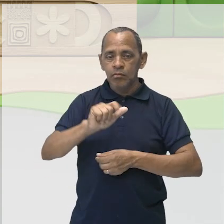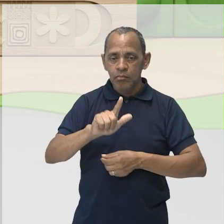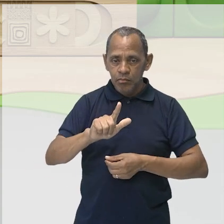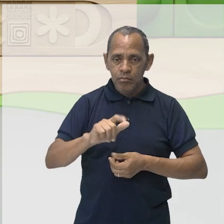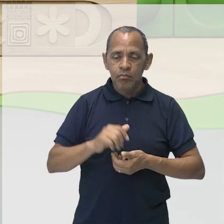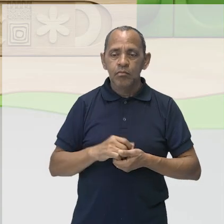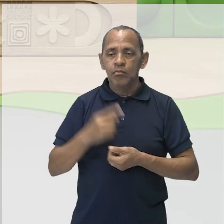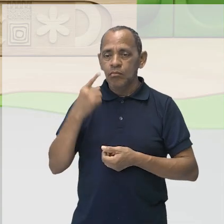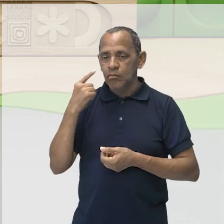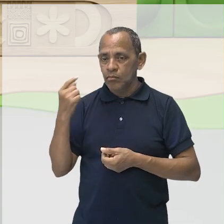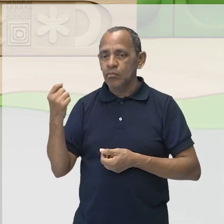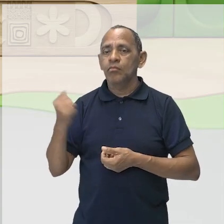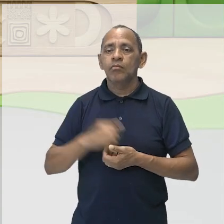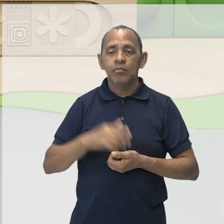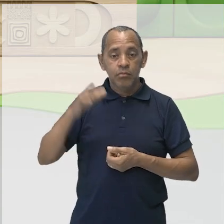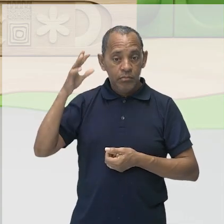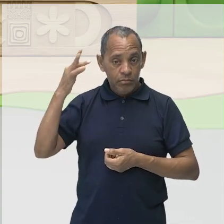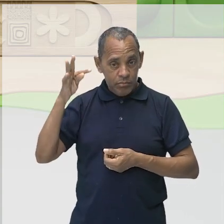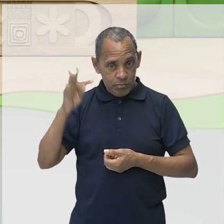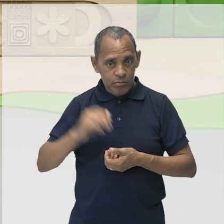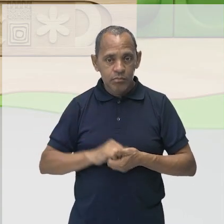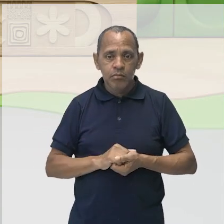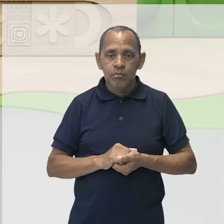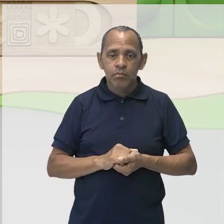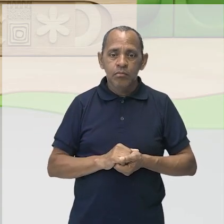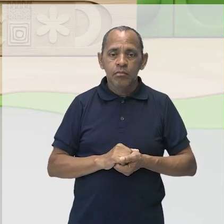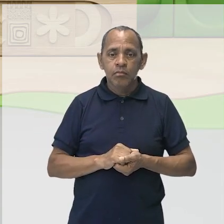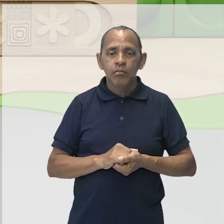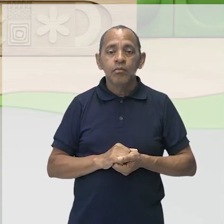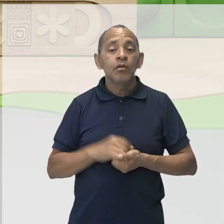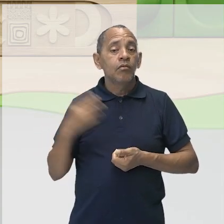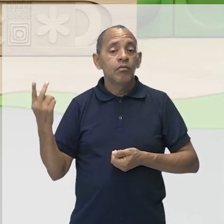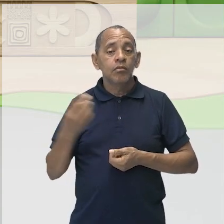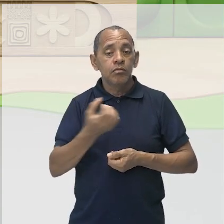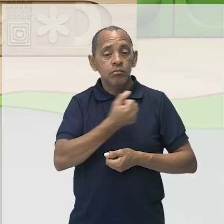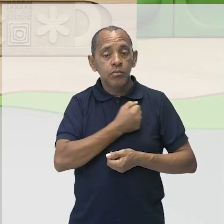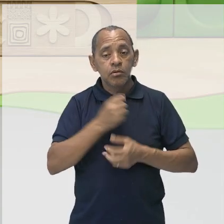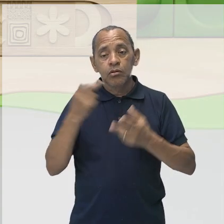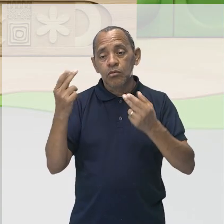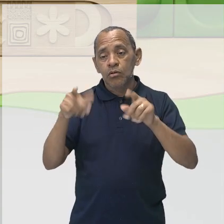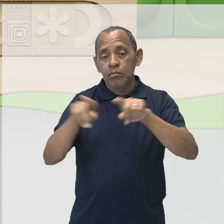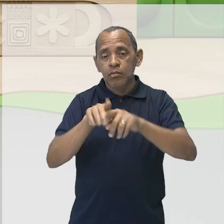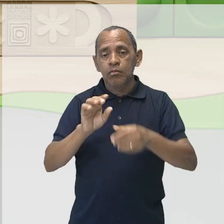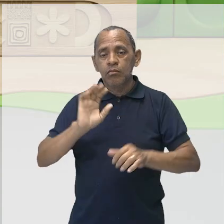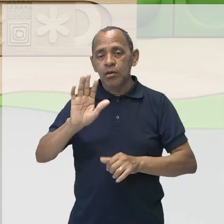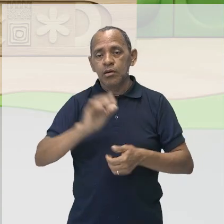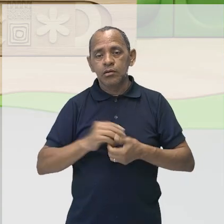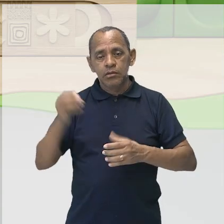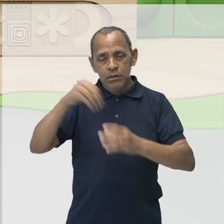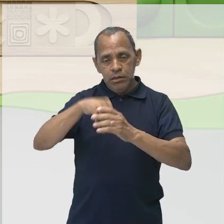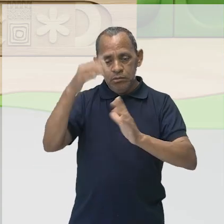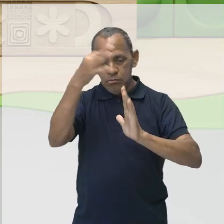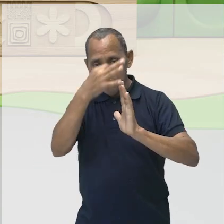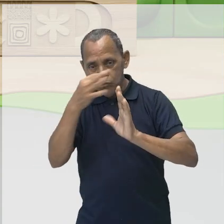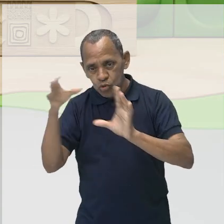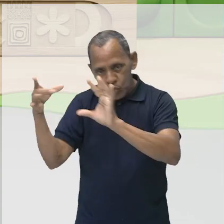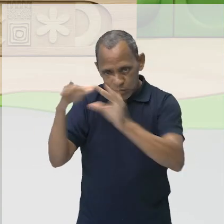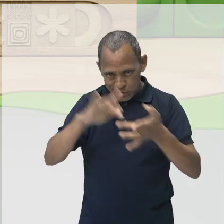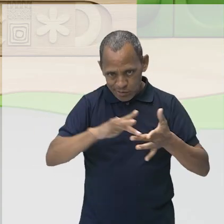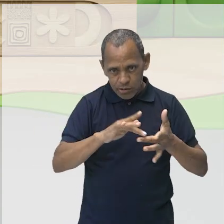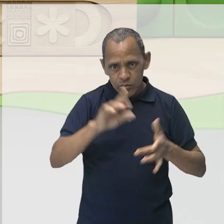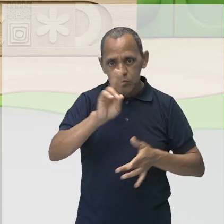se recordem. Elas têm valores numéricos iguais, mas suas unidades e o contexto em que são usadas